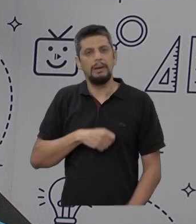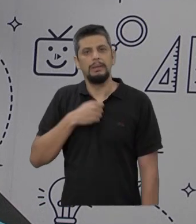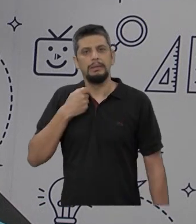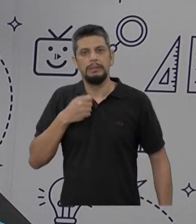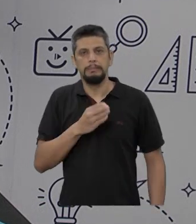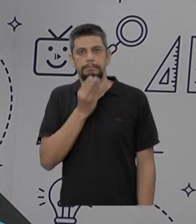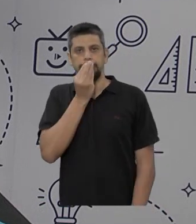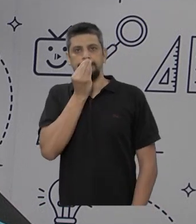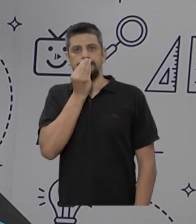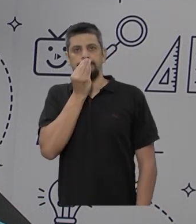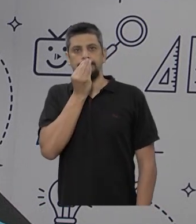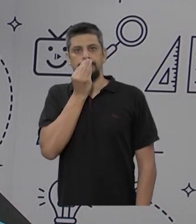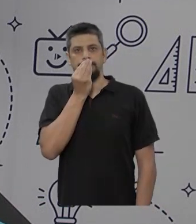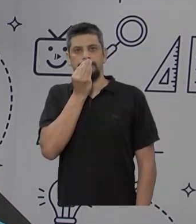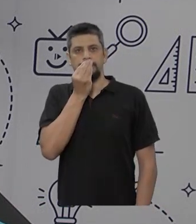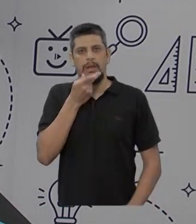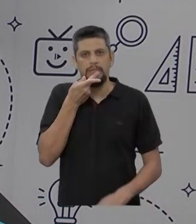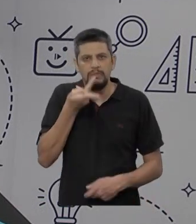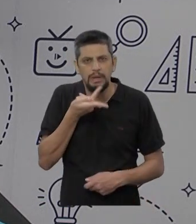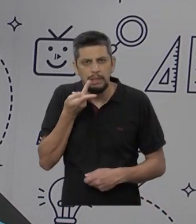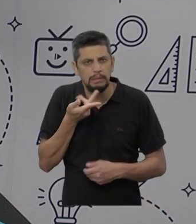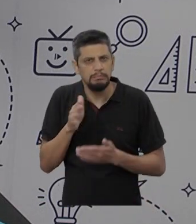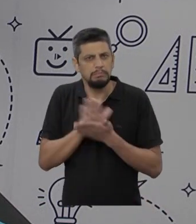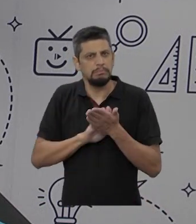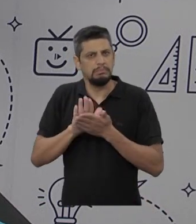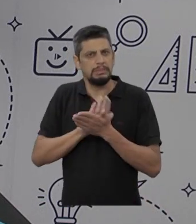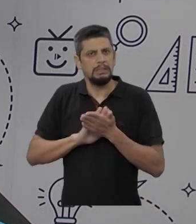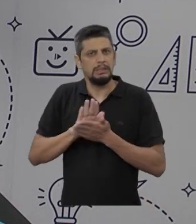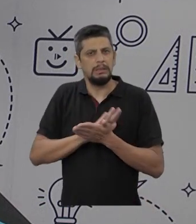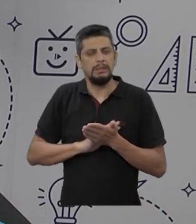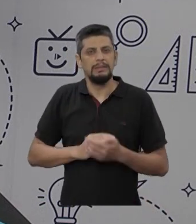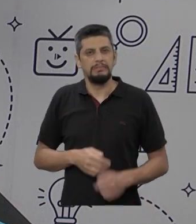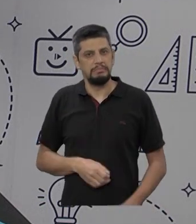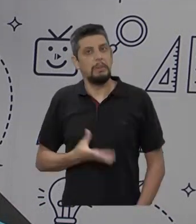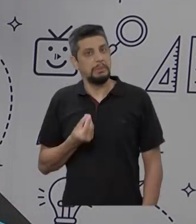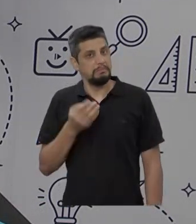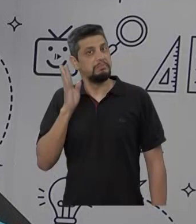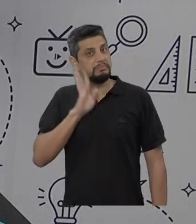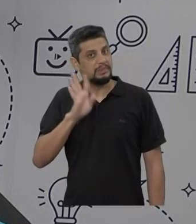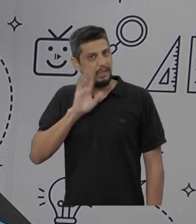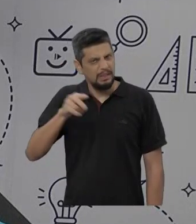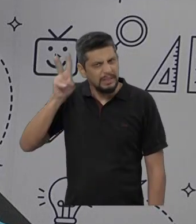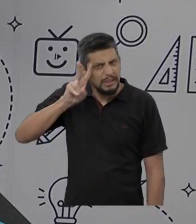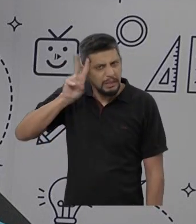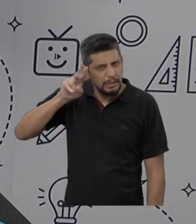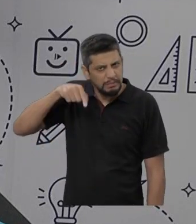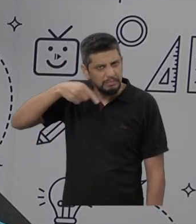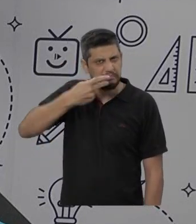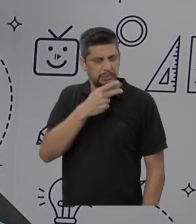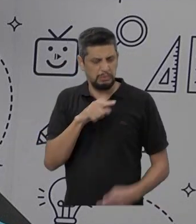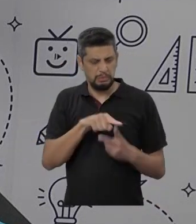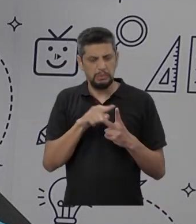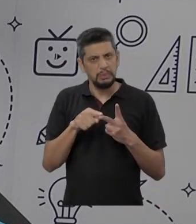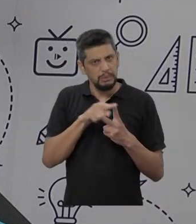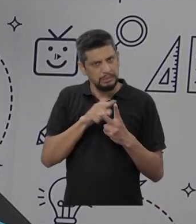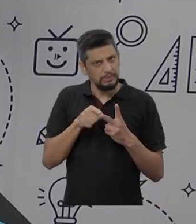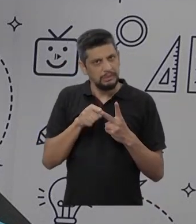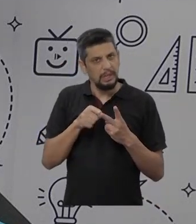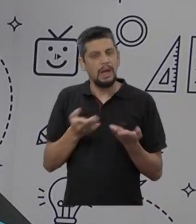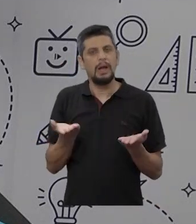com humor mudo, sem falar muita coisa, mas eles passam uma mensagem bem engraçada. Lembraram dele?